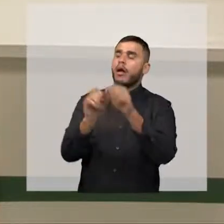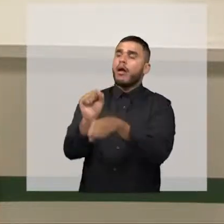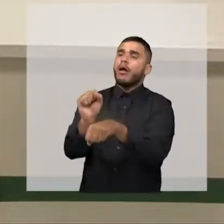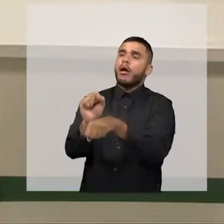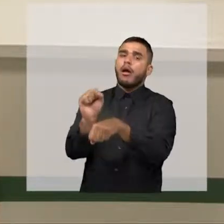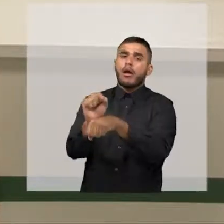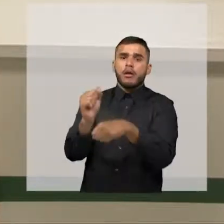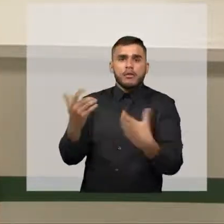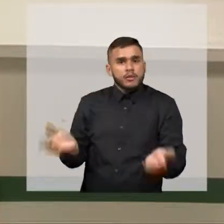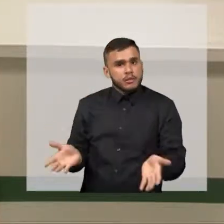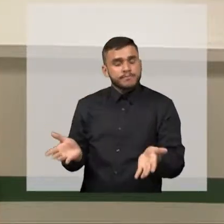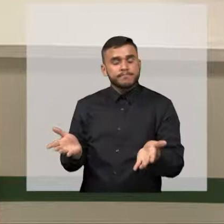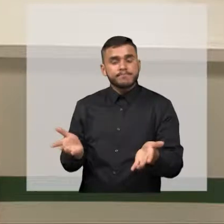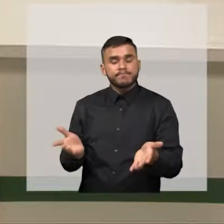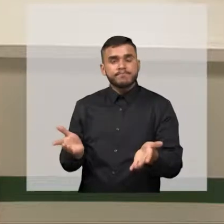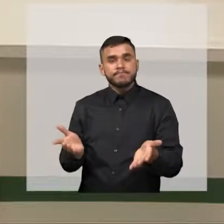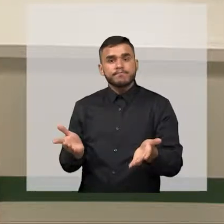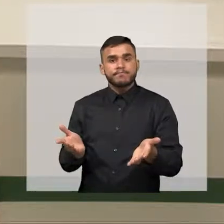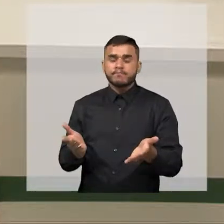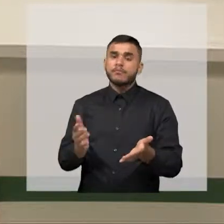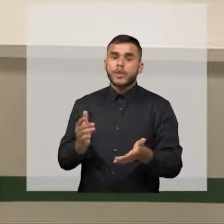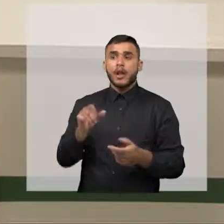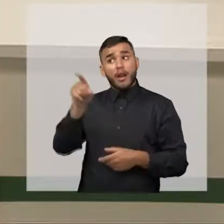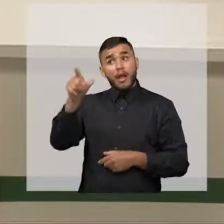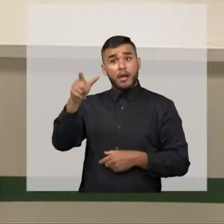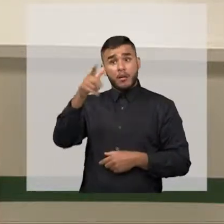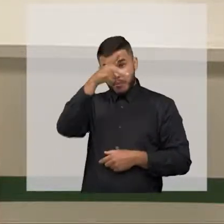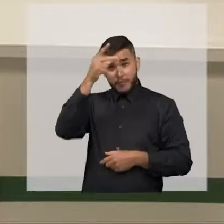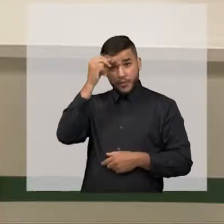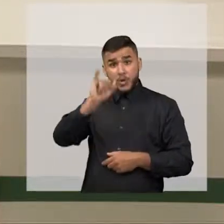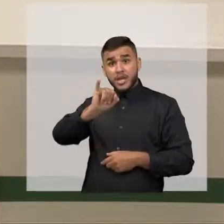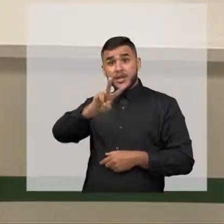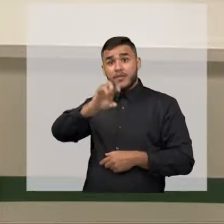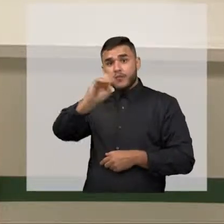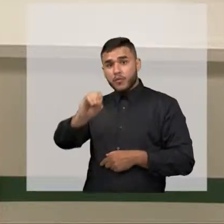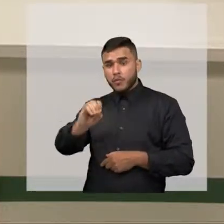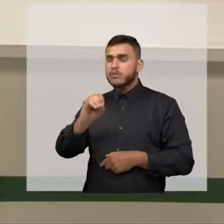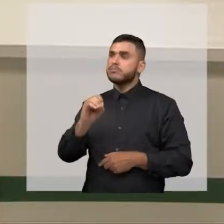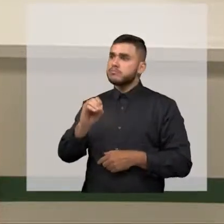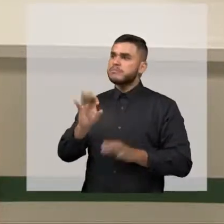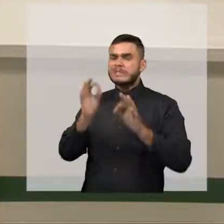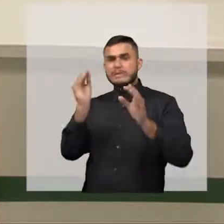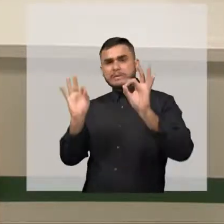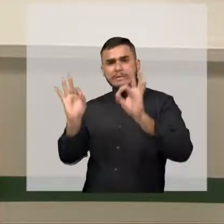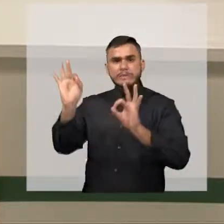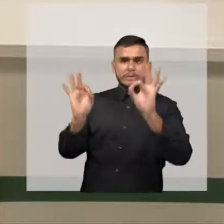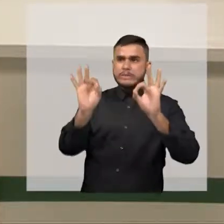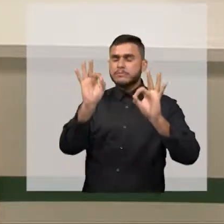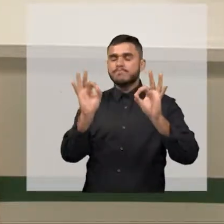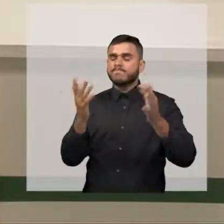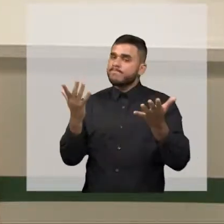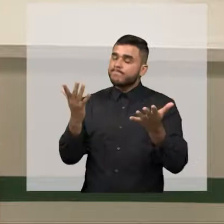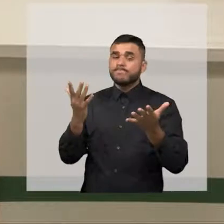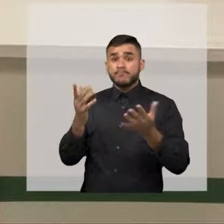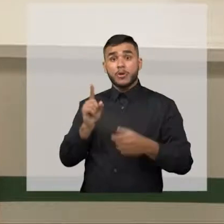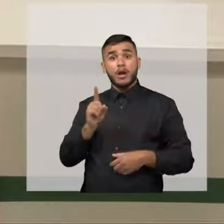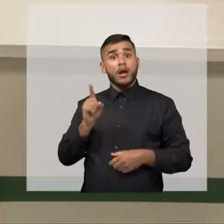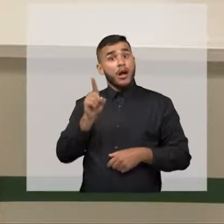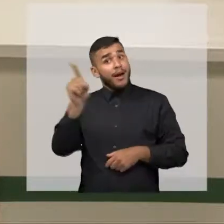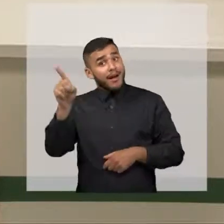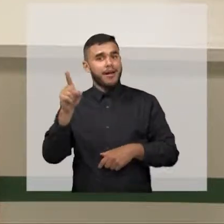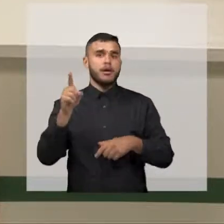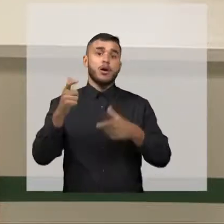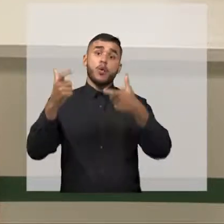Brasil. E Caucaia eu sentia que não tem, as pessoas não têm a quem recorrer. As coisas em Caucaia